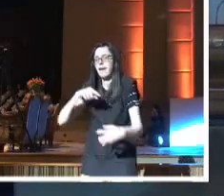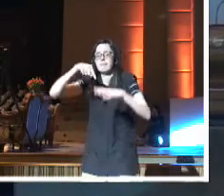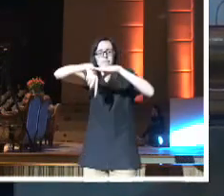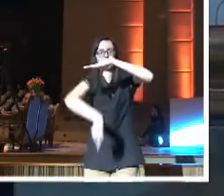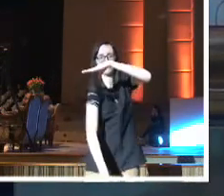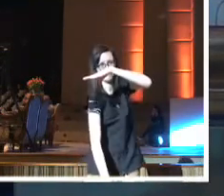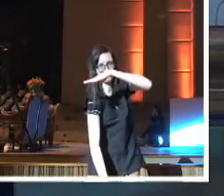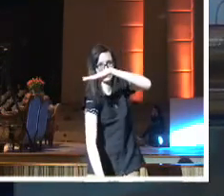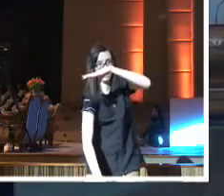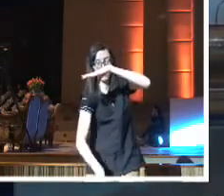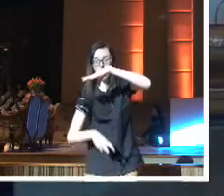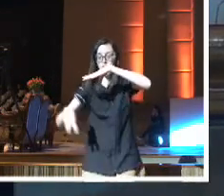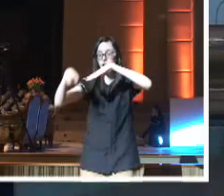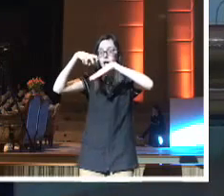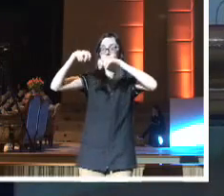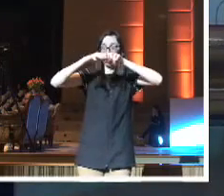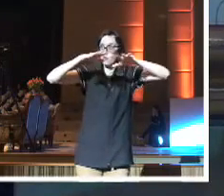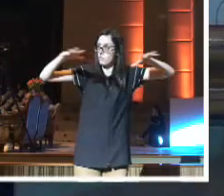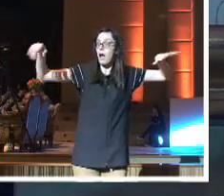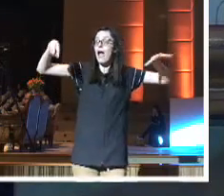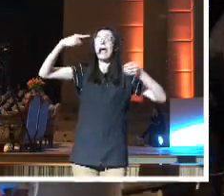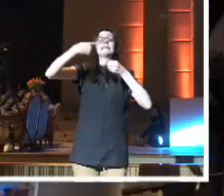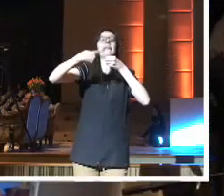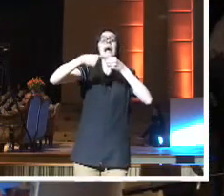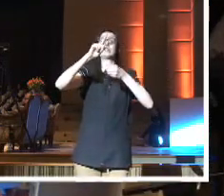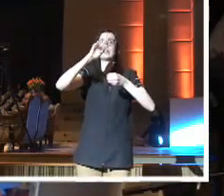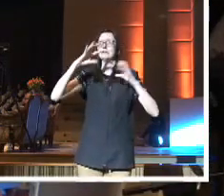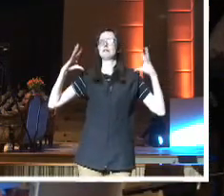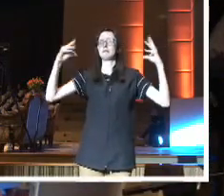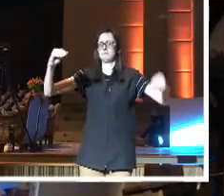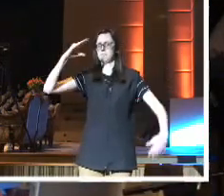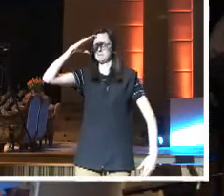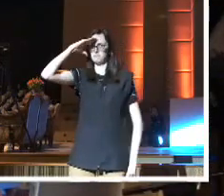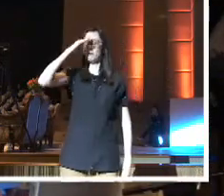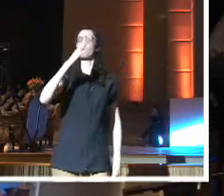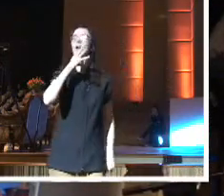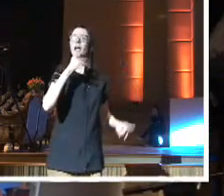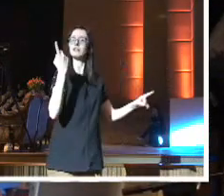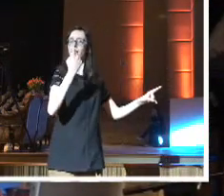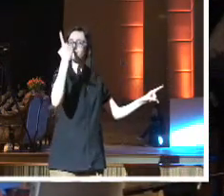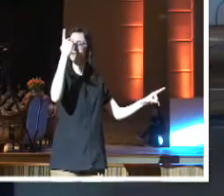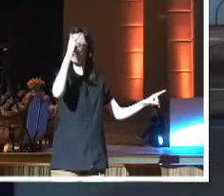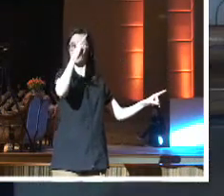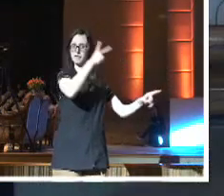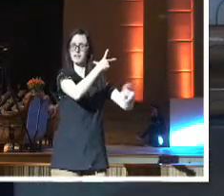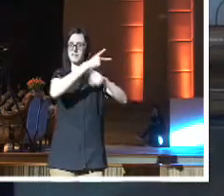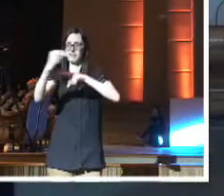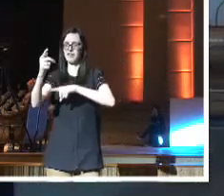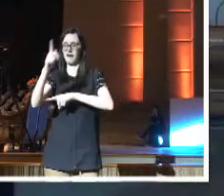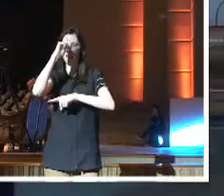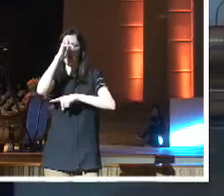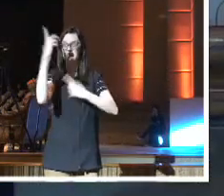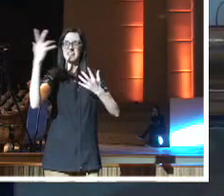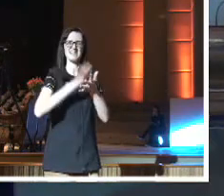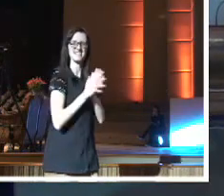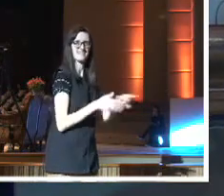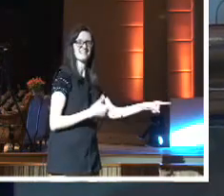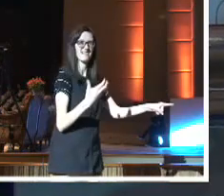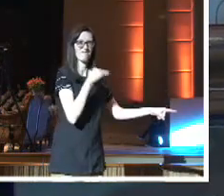querendo me matar, são os soldados que me conhecem da batalha e que querem que eu morra.